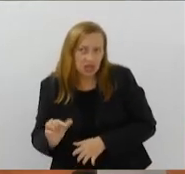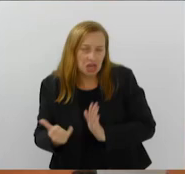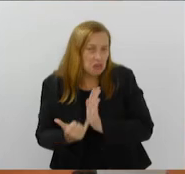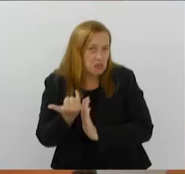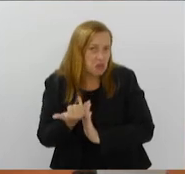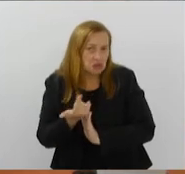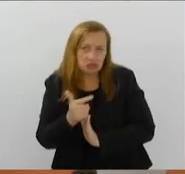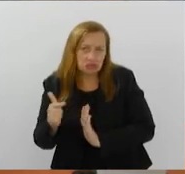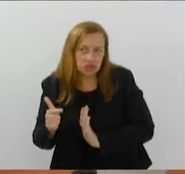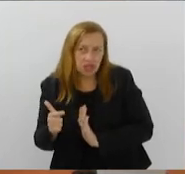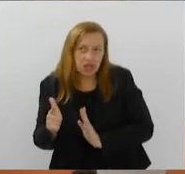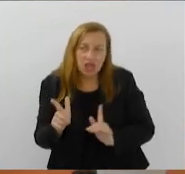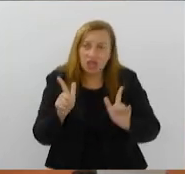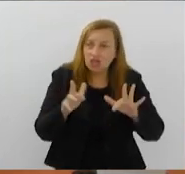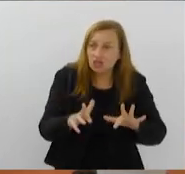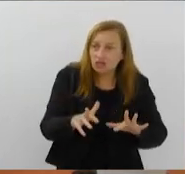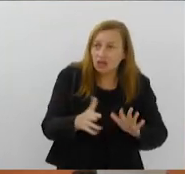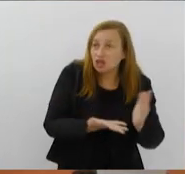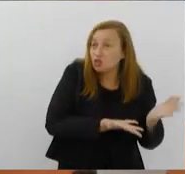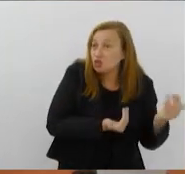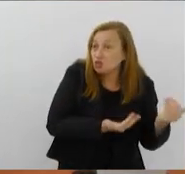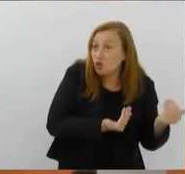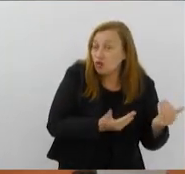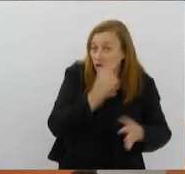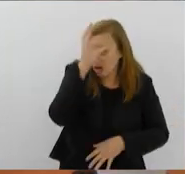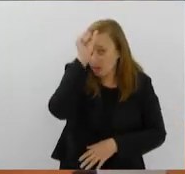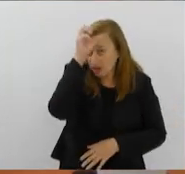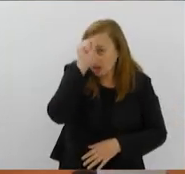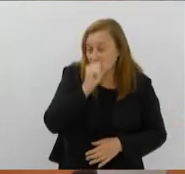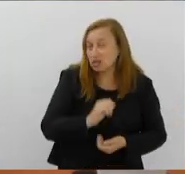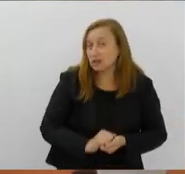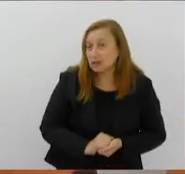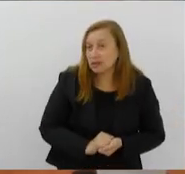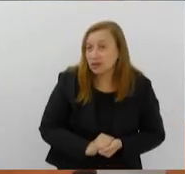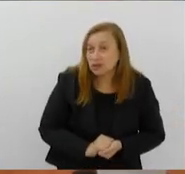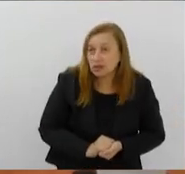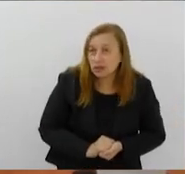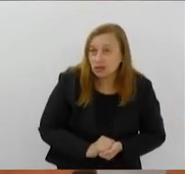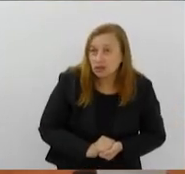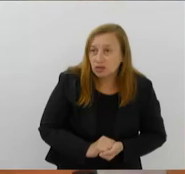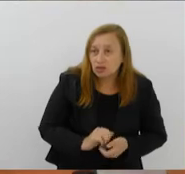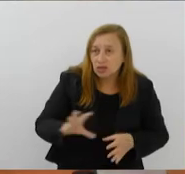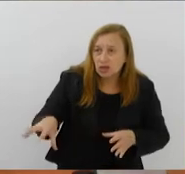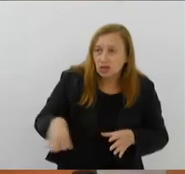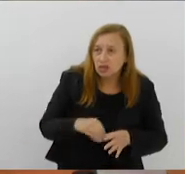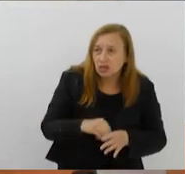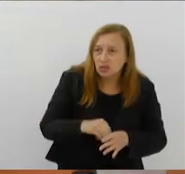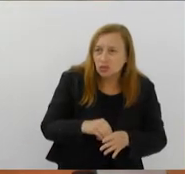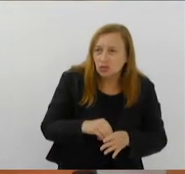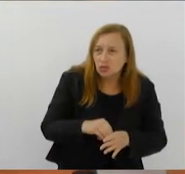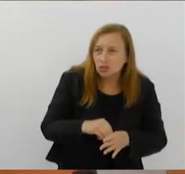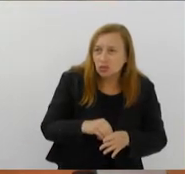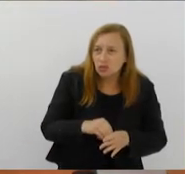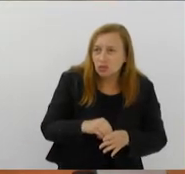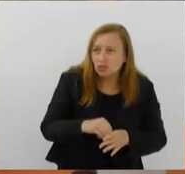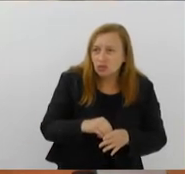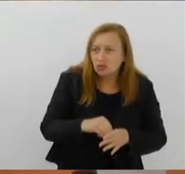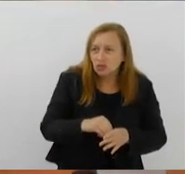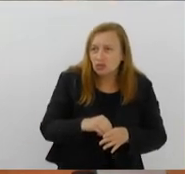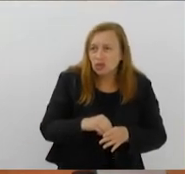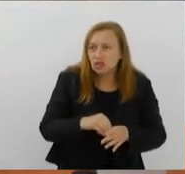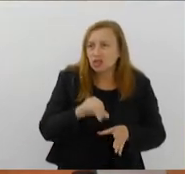É diferente, por exemplo, do jovem aprendiz, que tem a questão previdenciária incluída, o estágio não tem. Então, eles entenderam